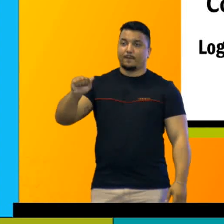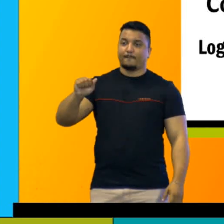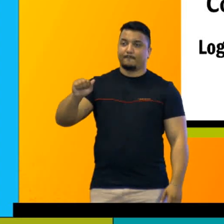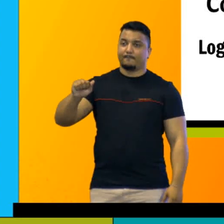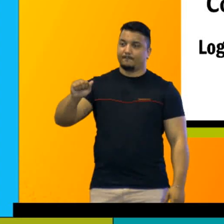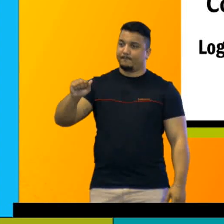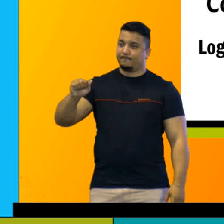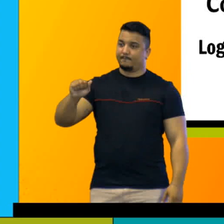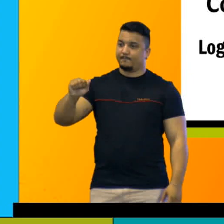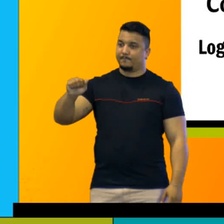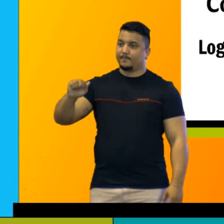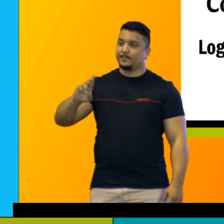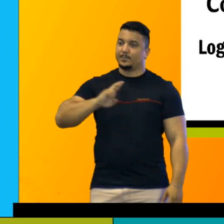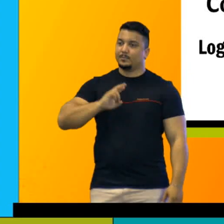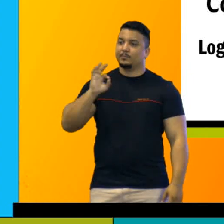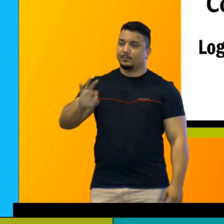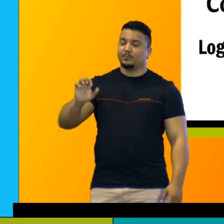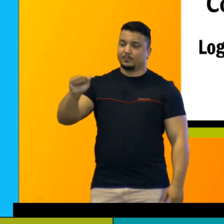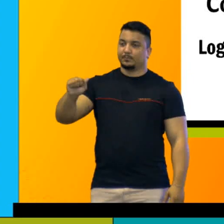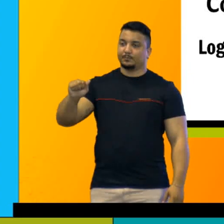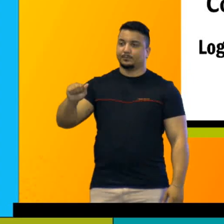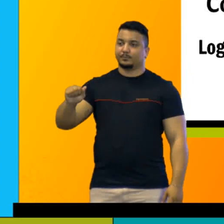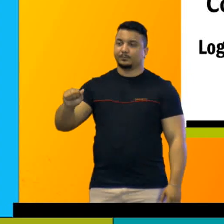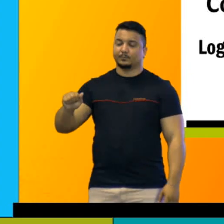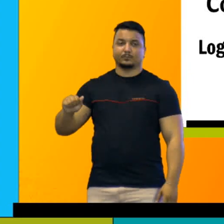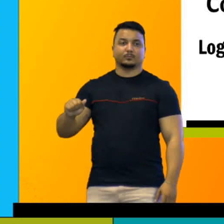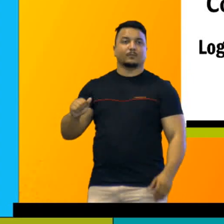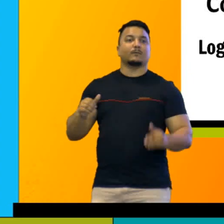compreendeu? Por que mesmo que é combinação e não é arranjo?